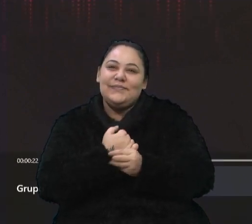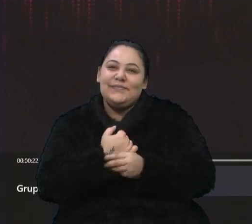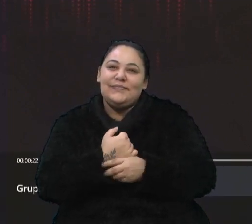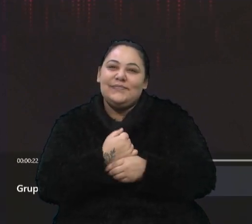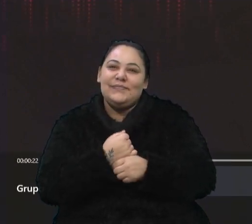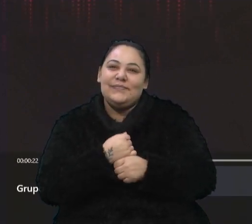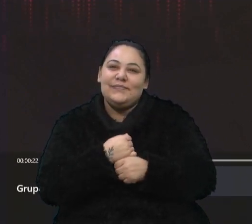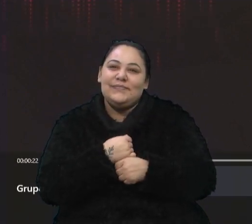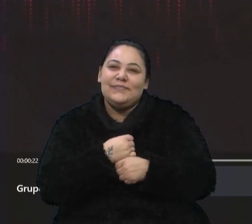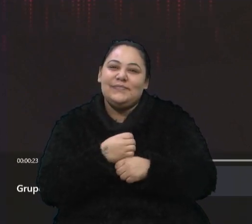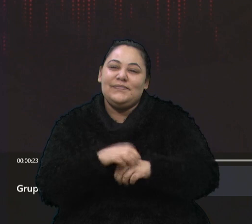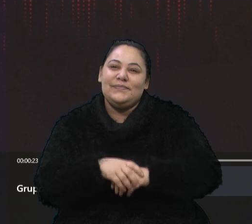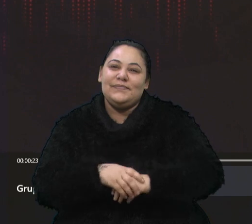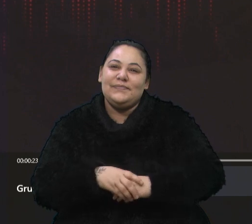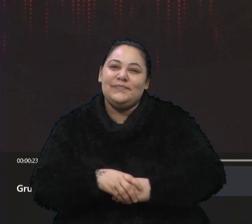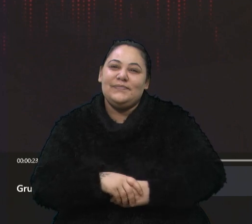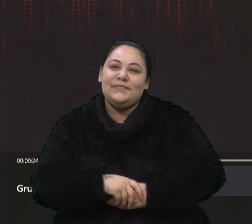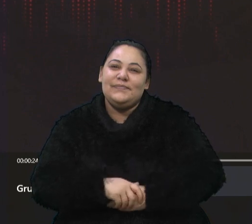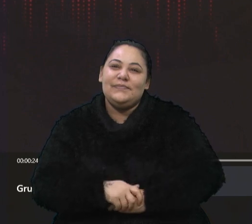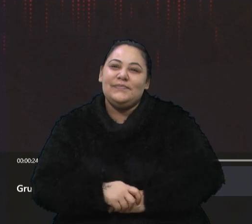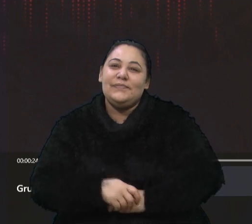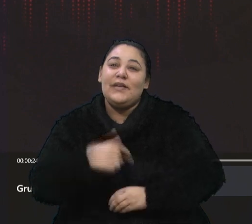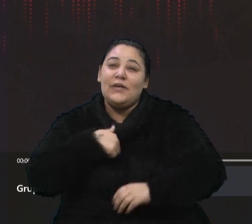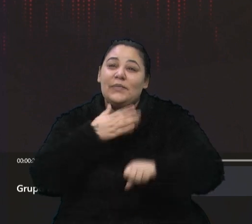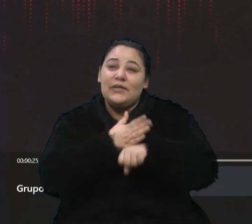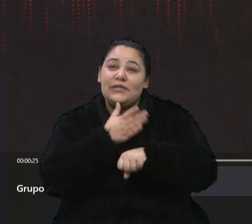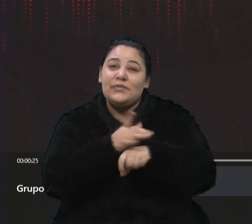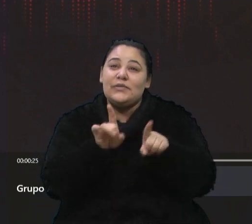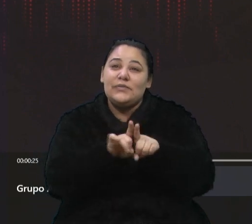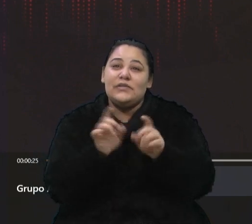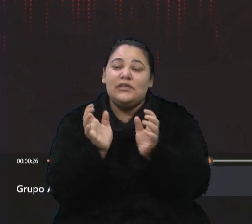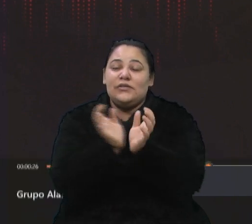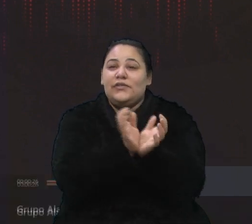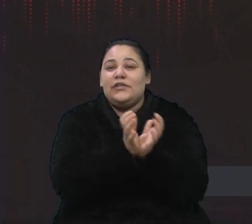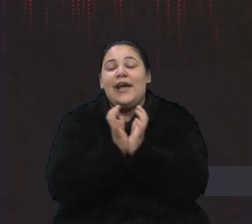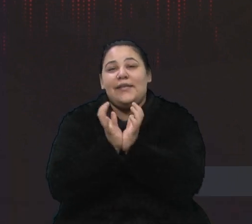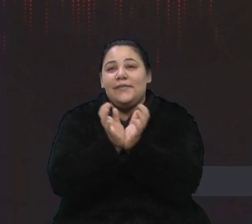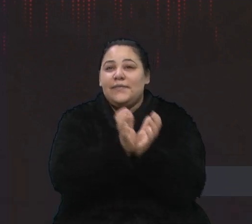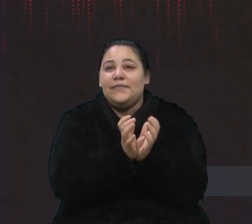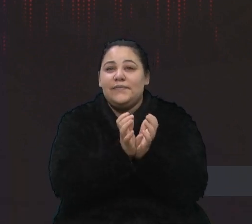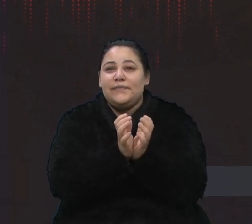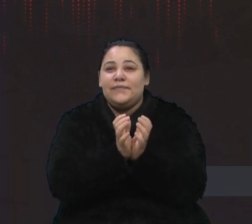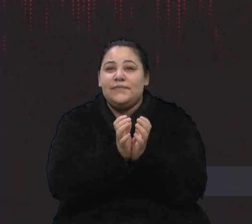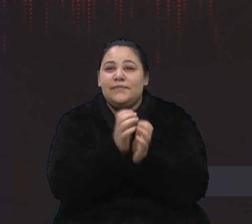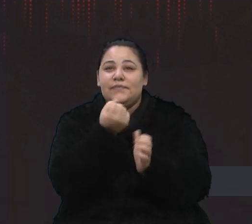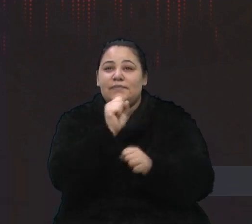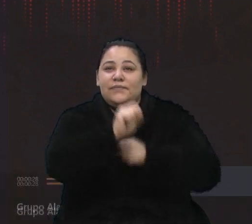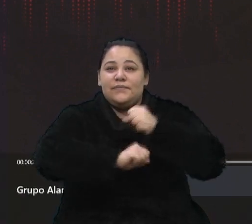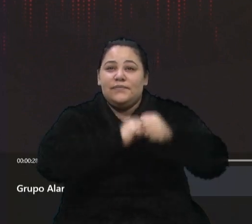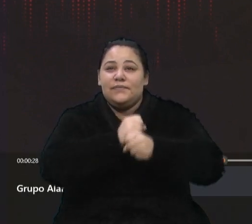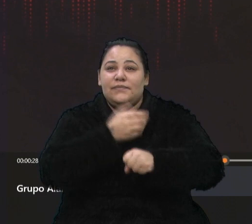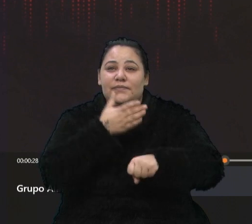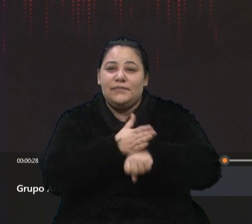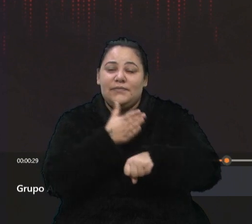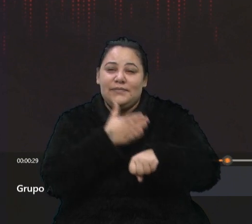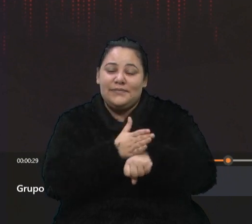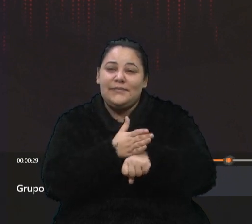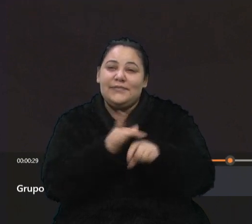sou integrante do Alarme Falso. Faz 8 anos que eu faço parte do grupo aí. Pra mim é um prazer estar